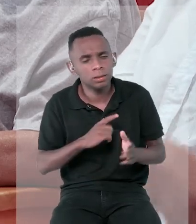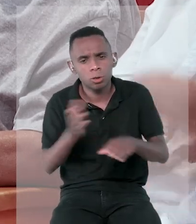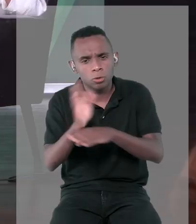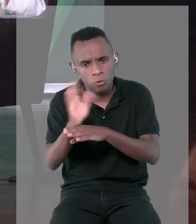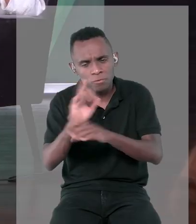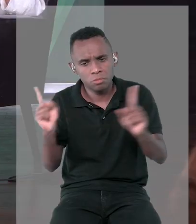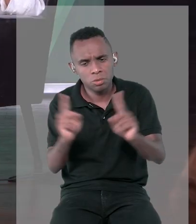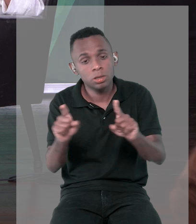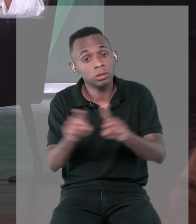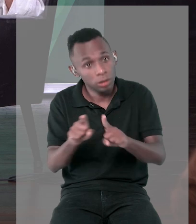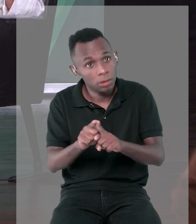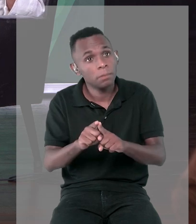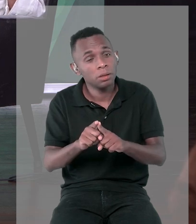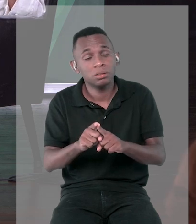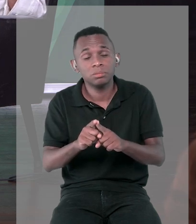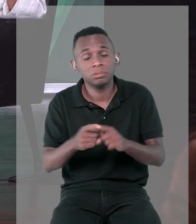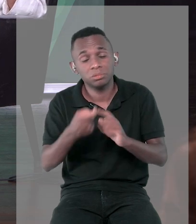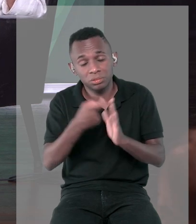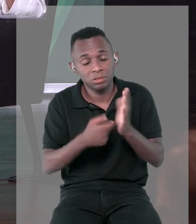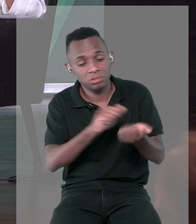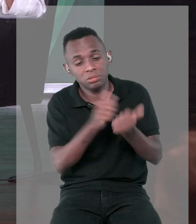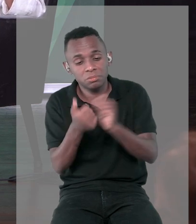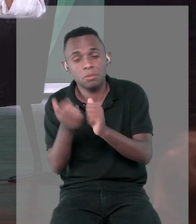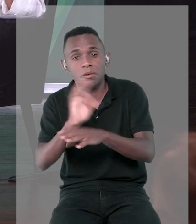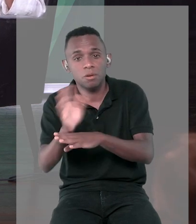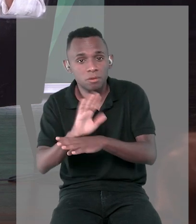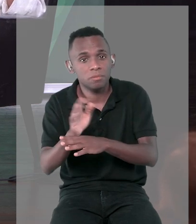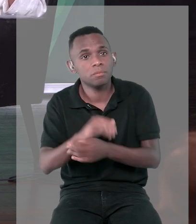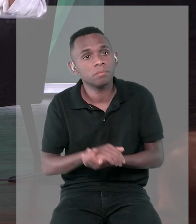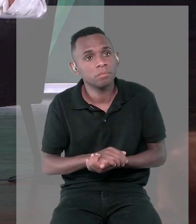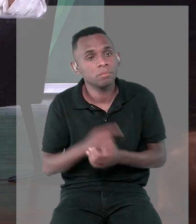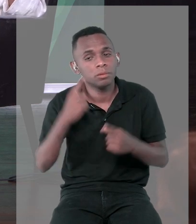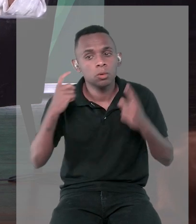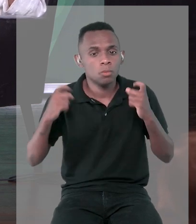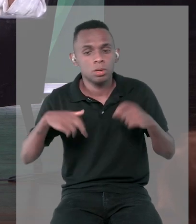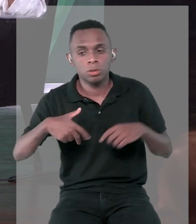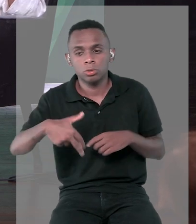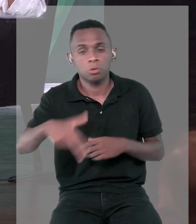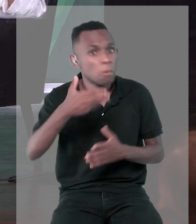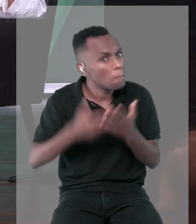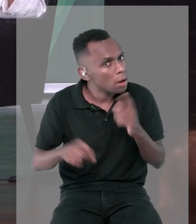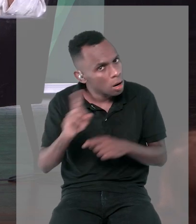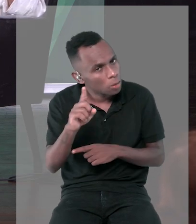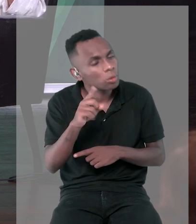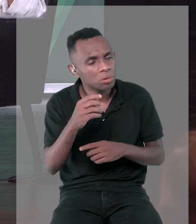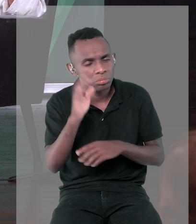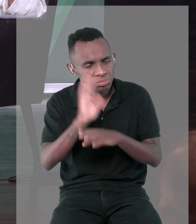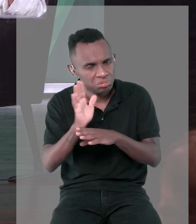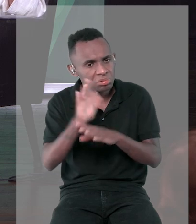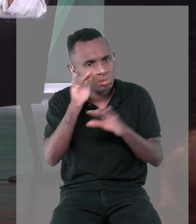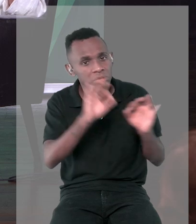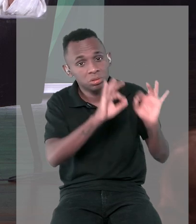muito lindo também, né, sobre esse conto dela, né, que se chama Ruído de Passos. Não percam, viu? É